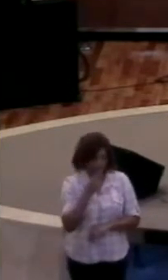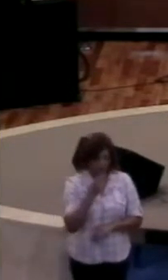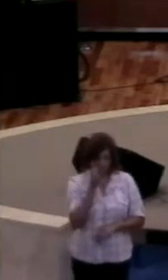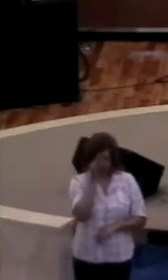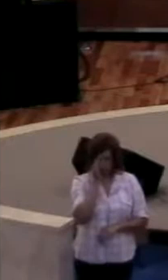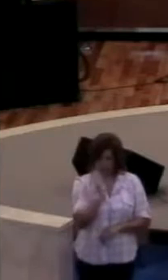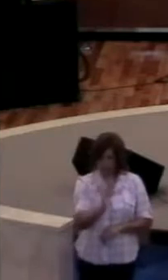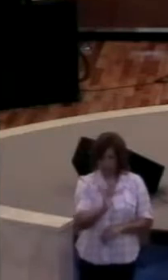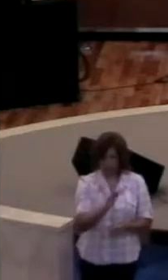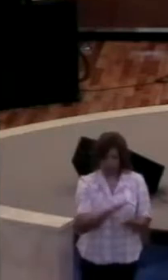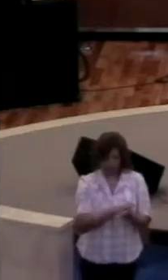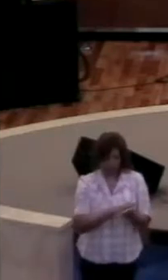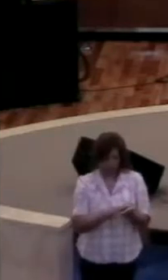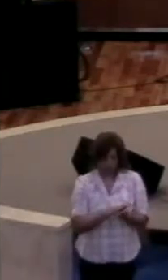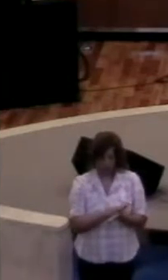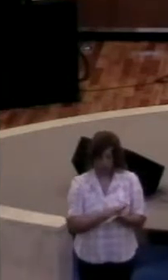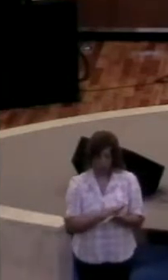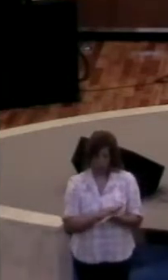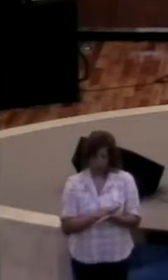Fernando.